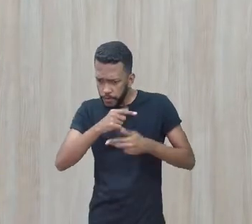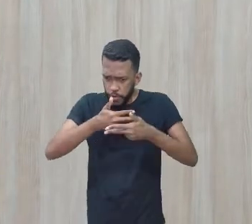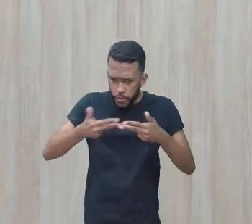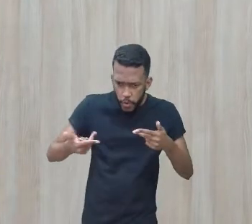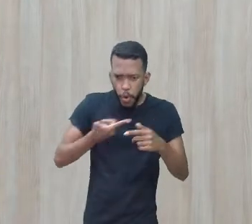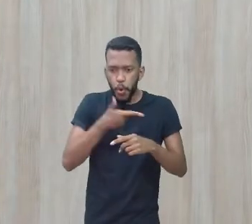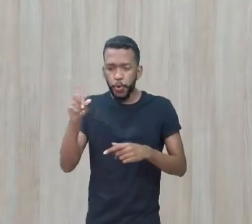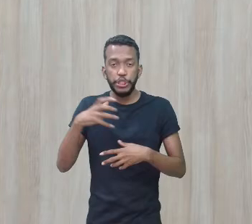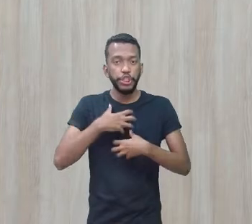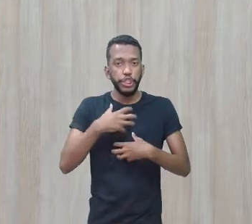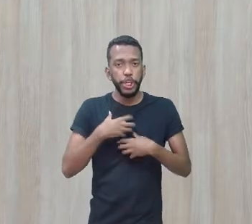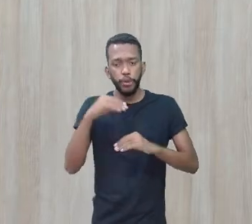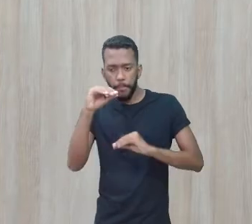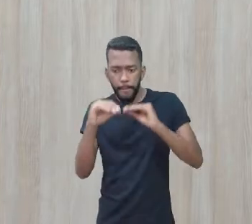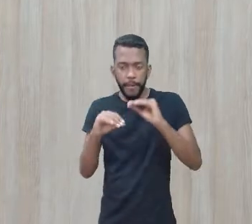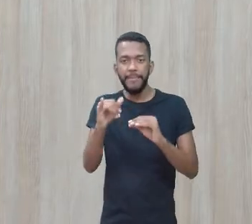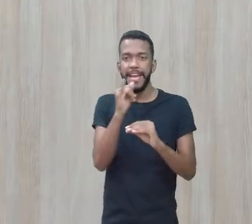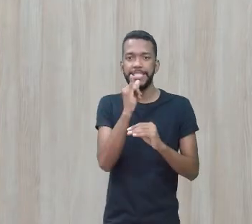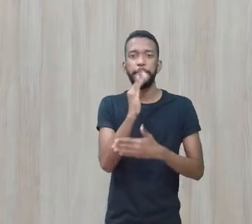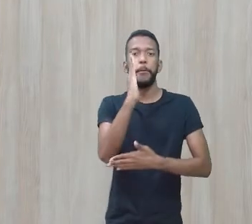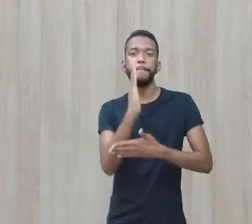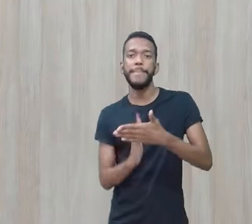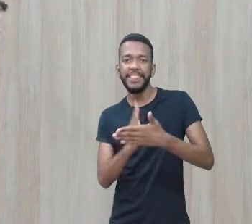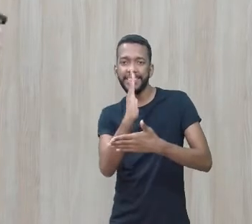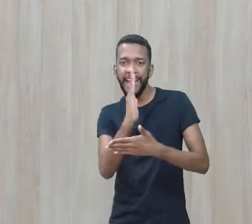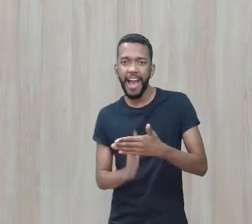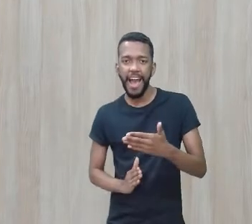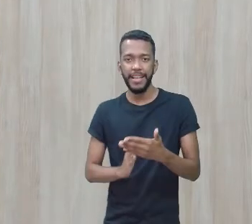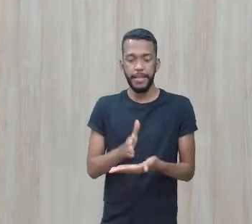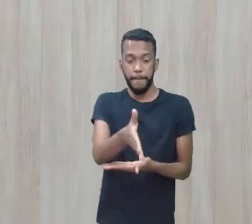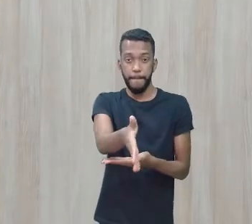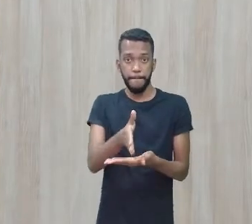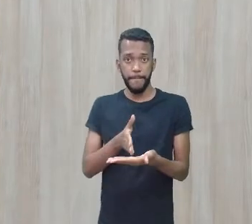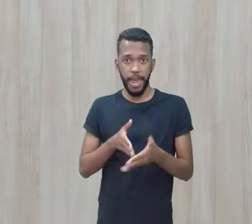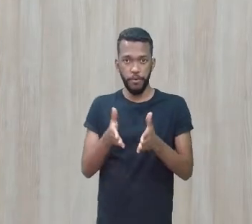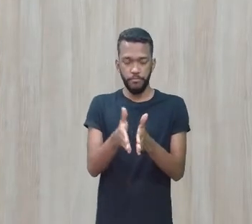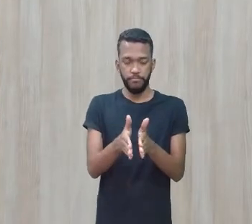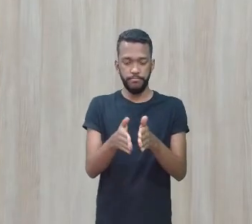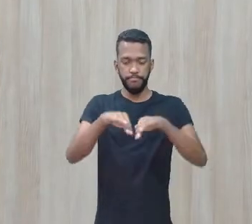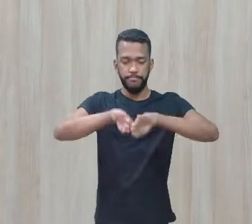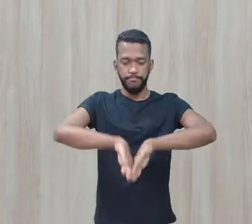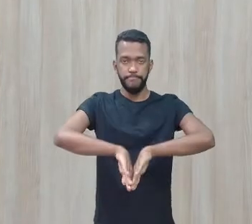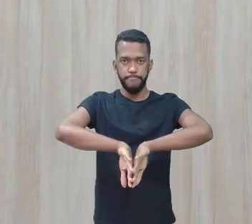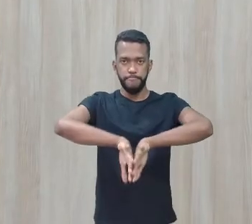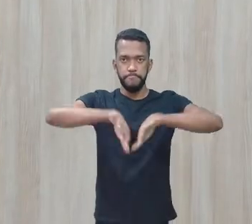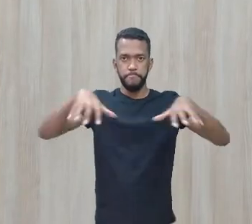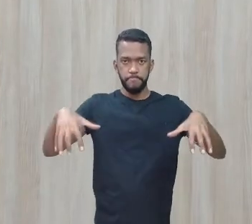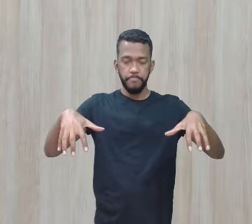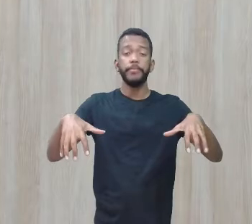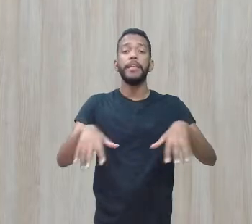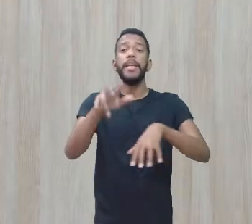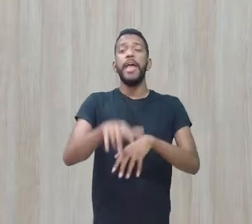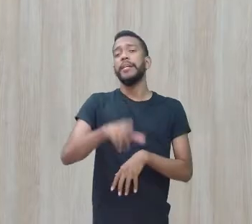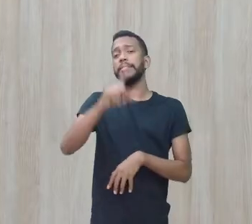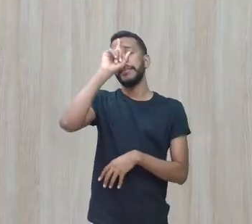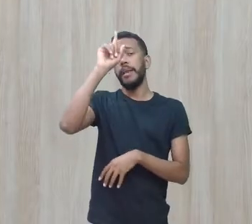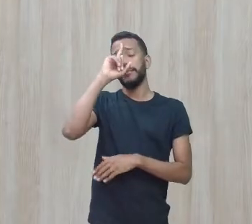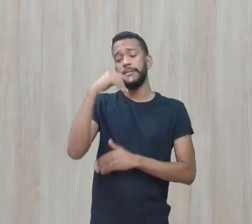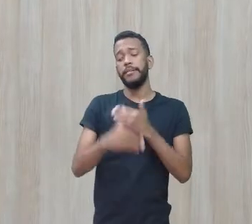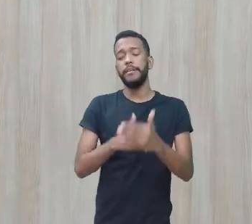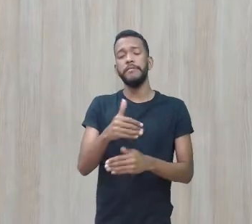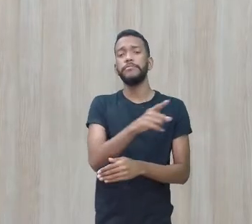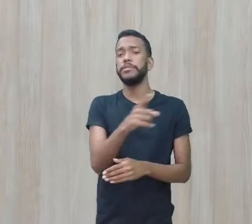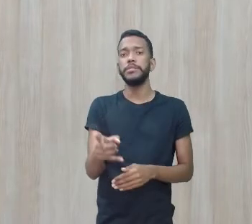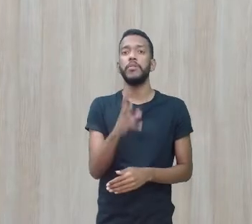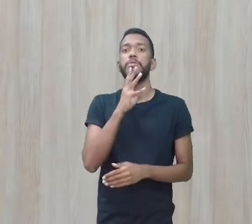Mas essa ideia da metade, por exemplo, do rachar meio ao meio, já é uma prática do nosso dia a dia. Você nem precisa